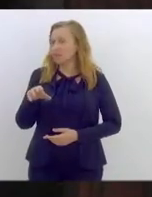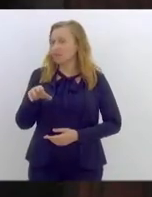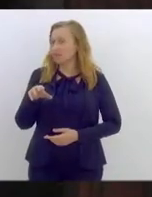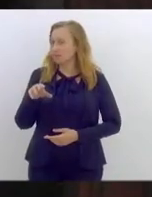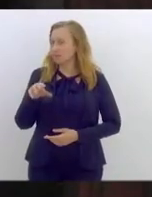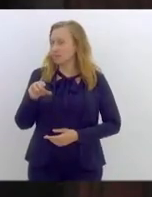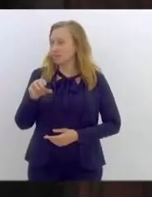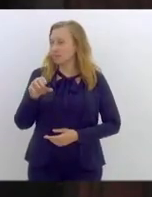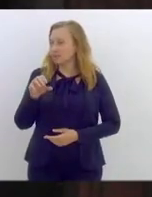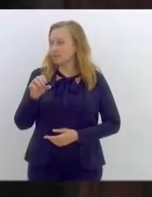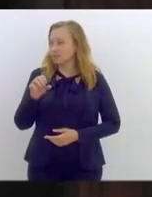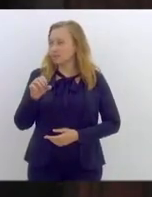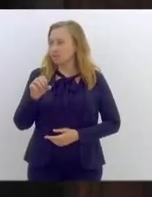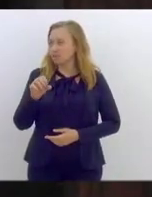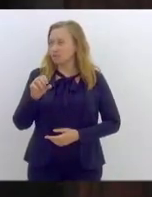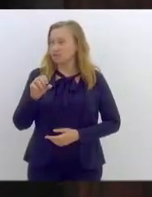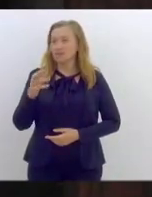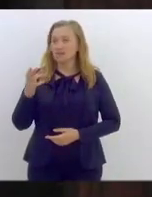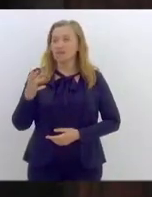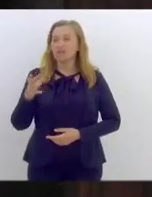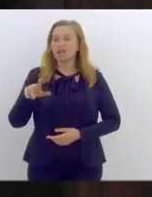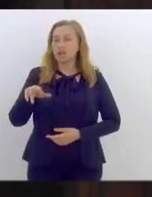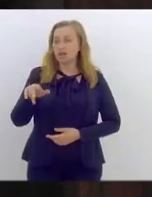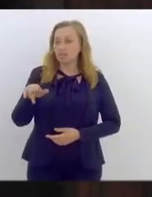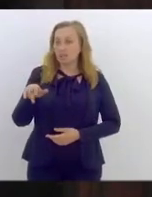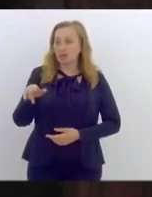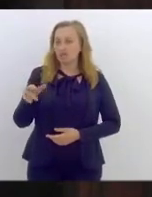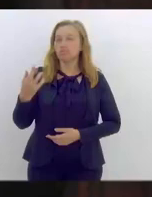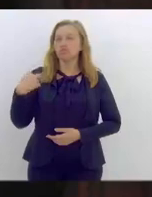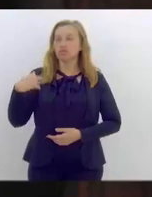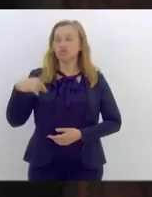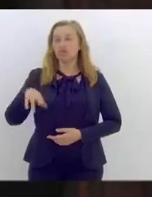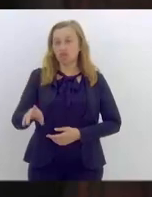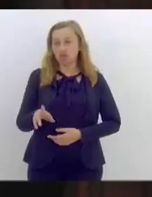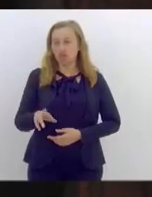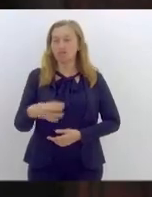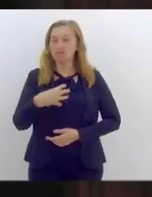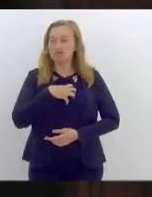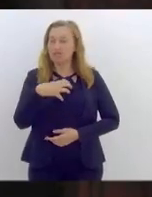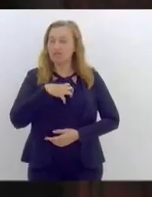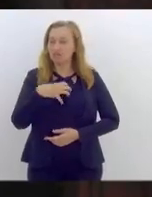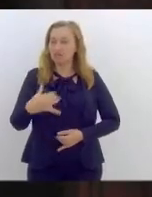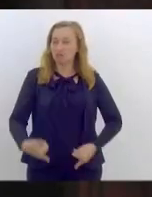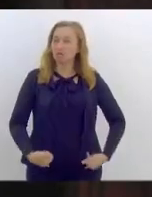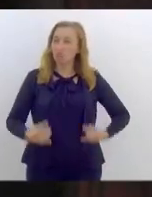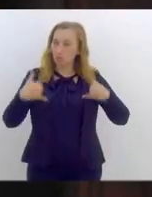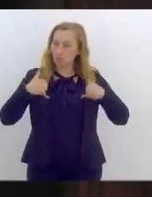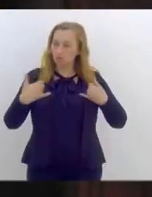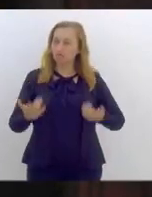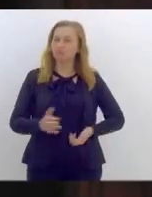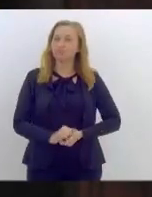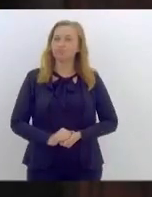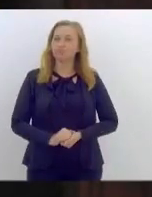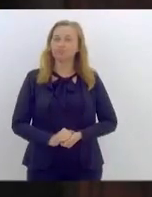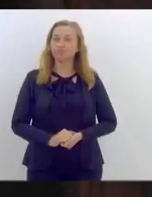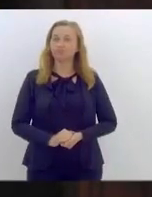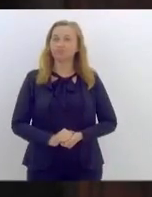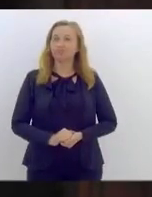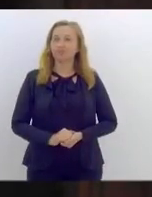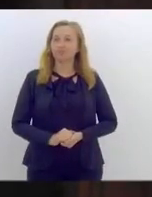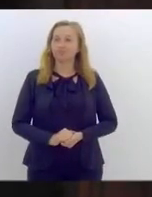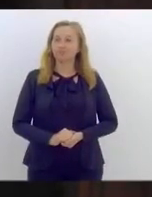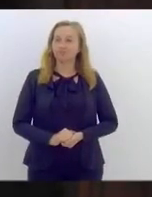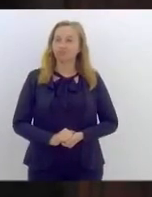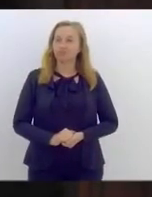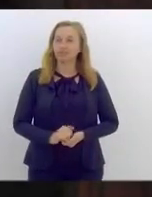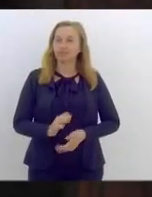foram iniciados por esse grande homem. Então, nós nos sentimos honrados. Um homem que, como nossos